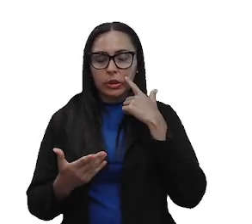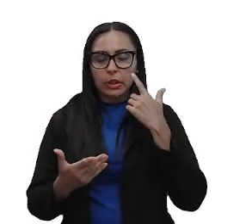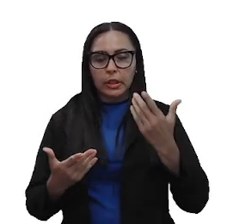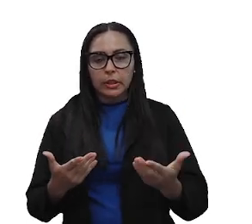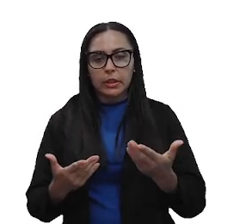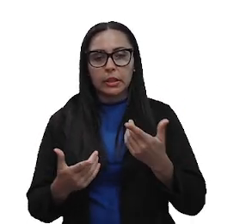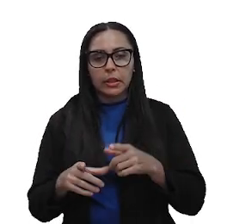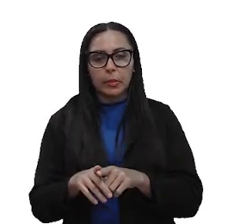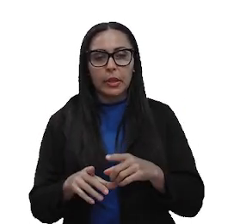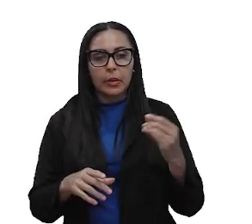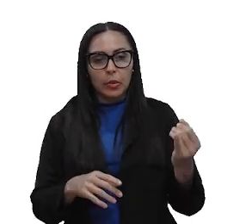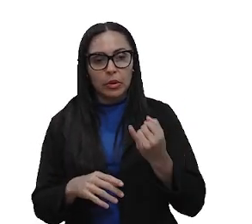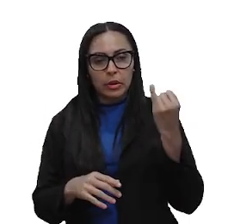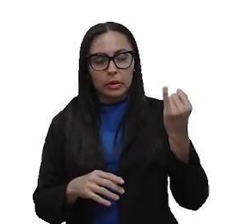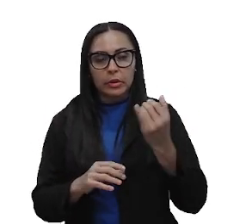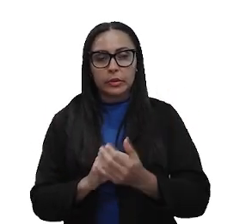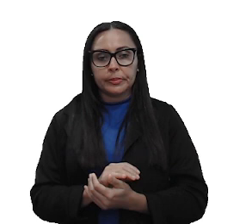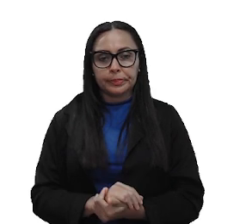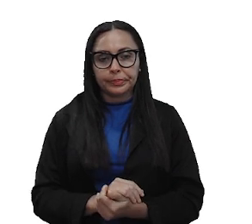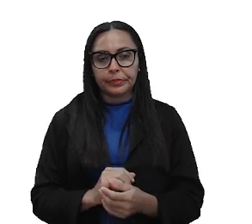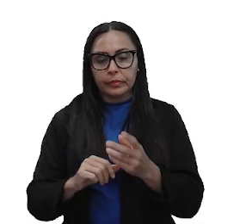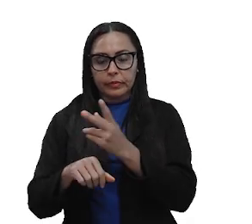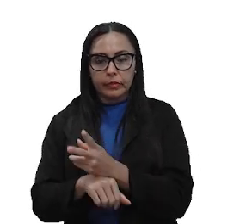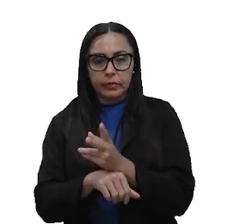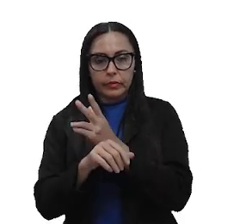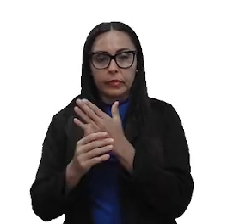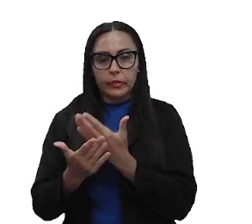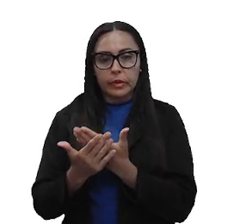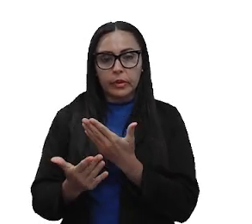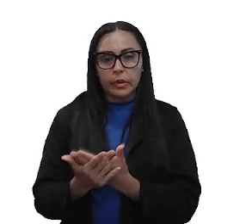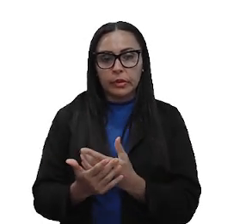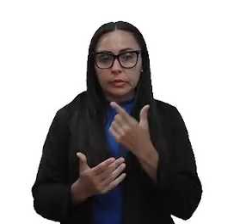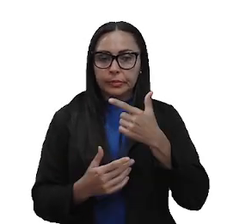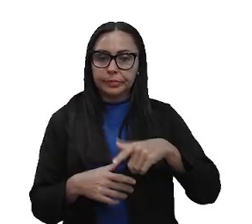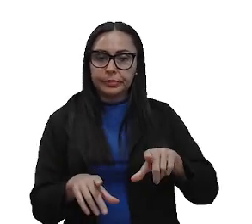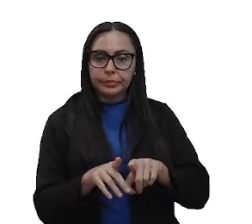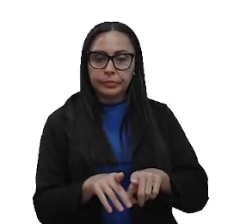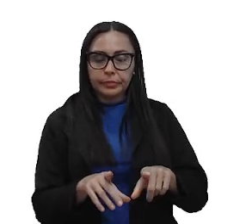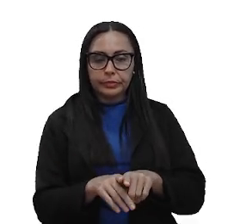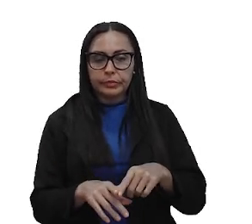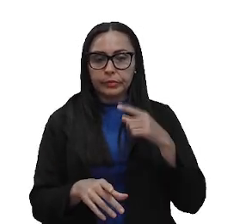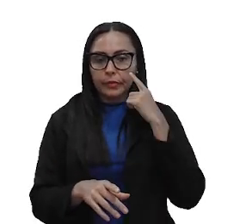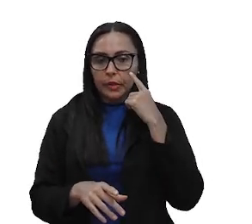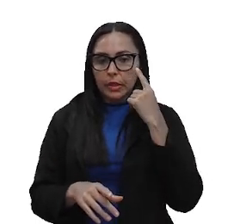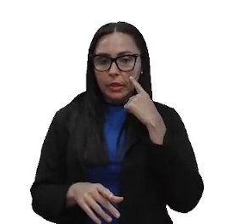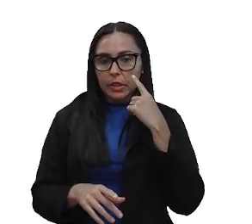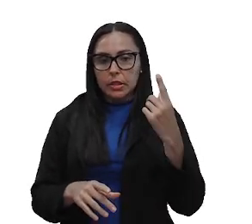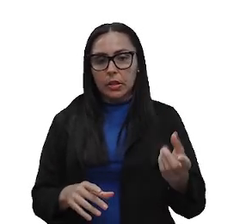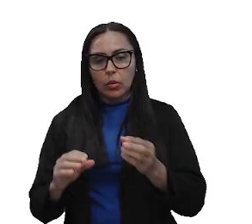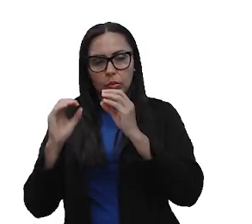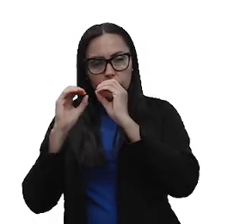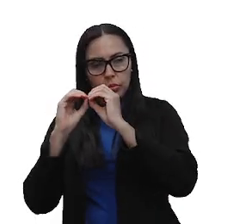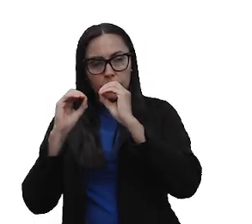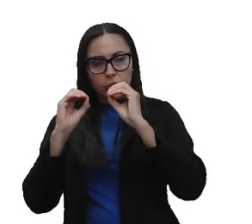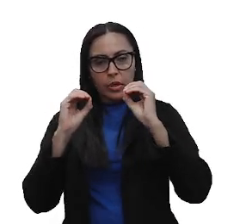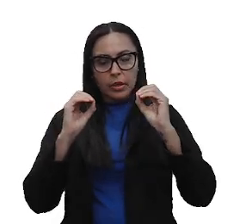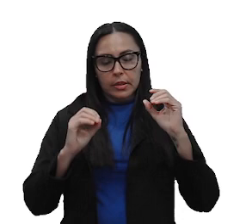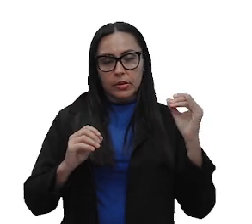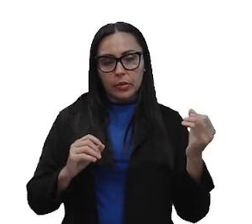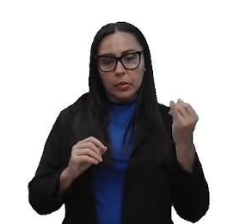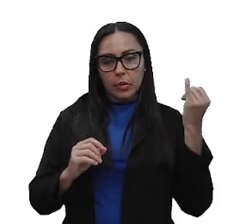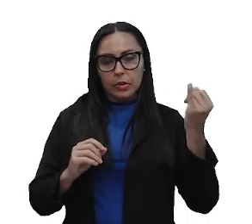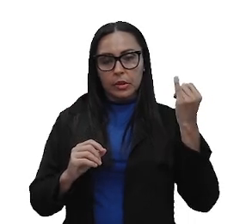isso é muito importante. Assista essa videoaula, claro, e as outras também. Preste atenção nos destaques, que são muito